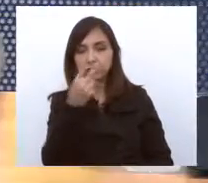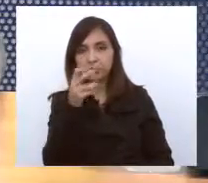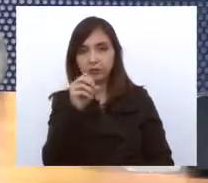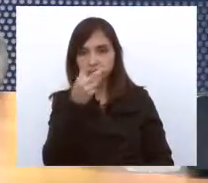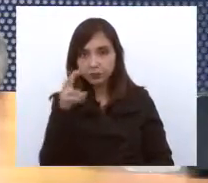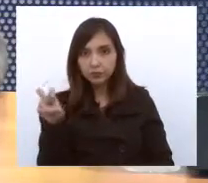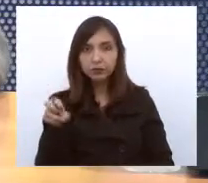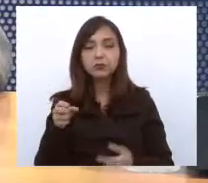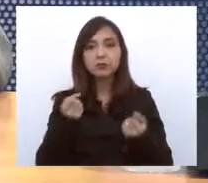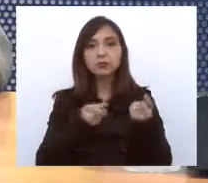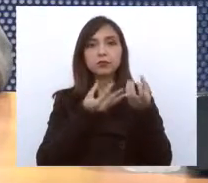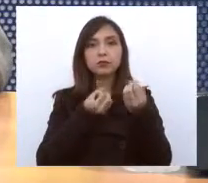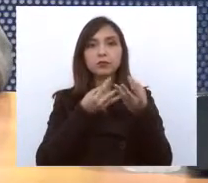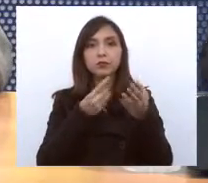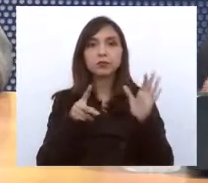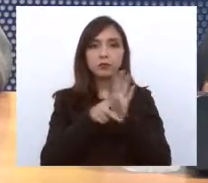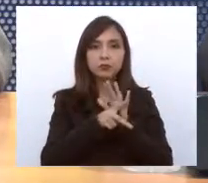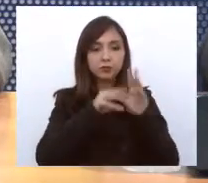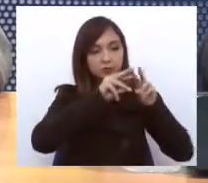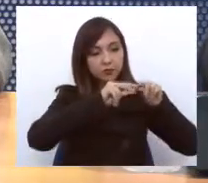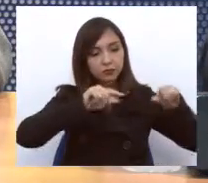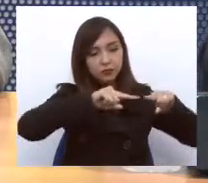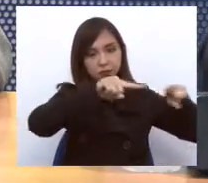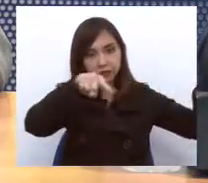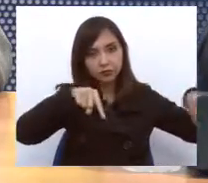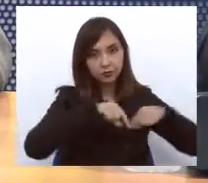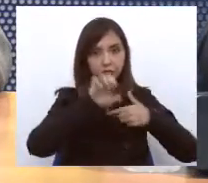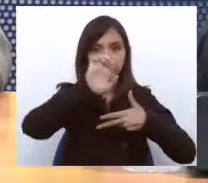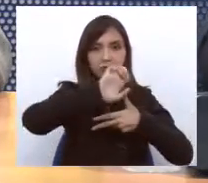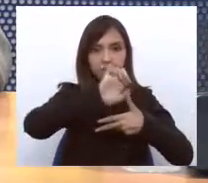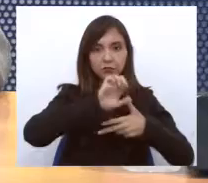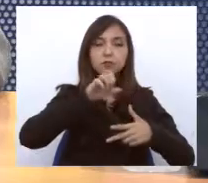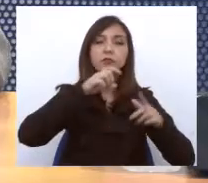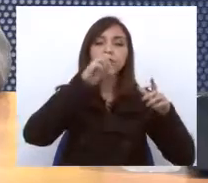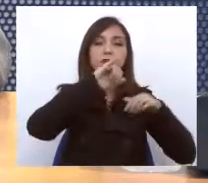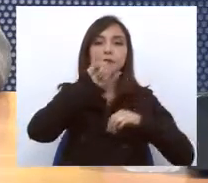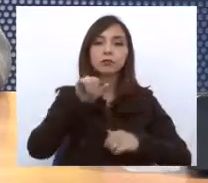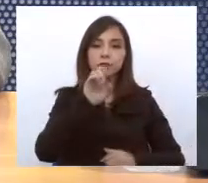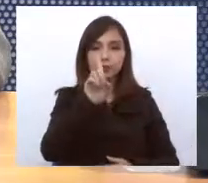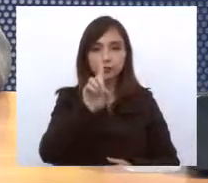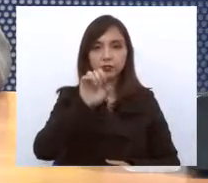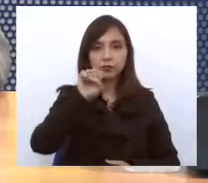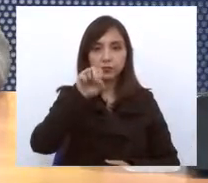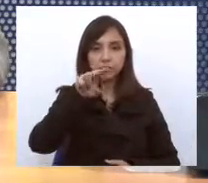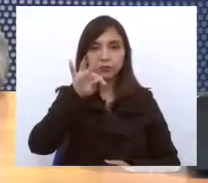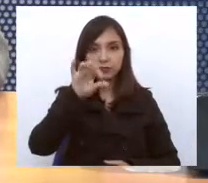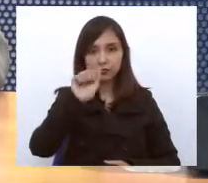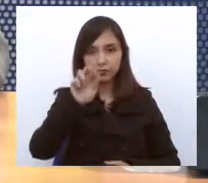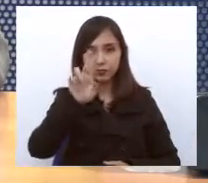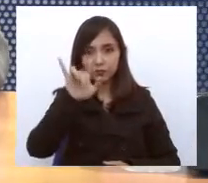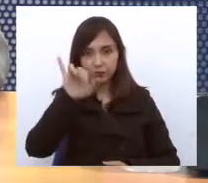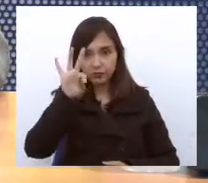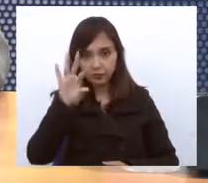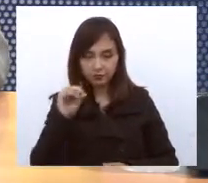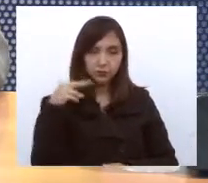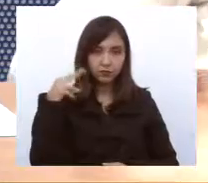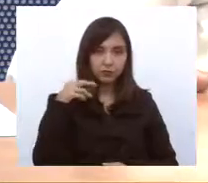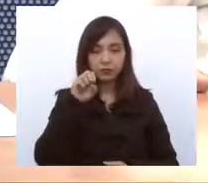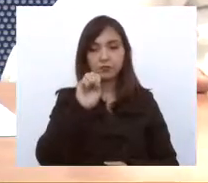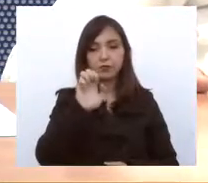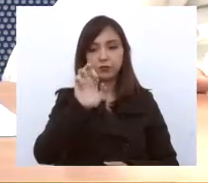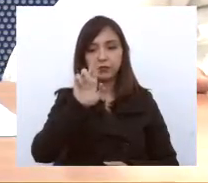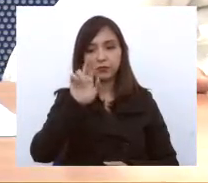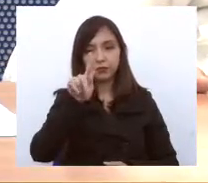4649/2015. Informações referentes aos terrenos de propriedade do Executivo localizado no Jardim Santa Rita. Autor, vereador Serjão, Inovação. Em discussão, encerrada a